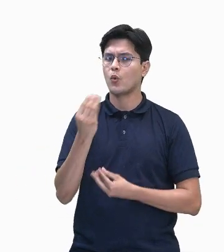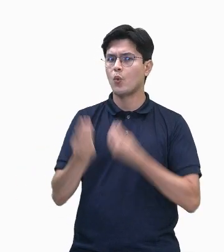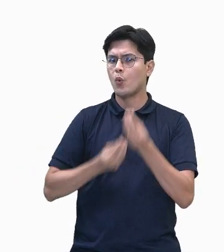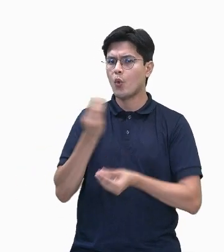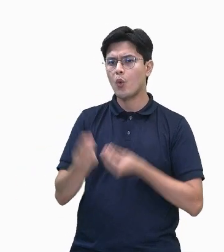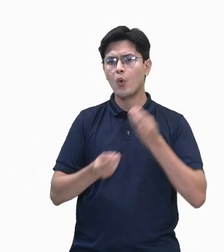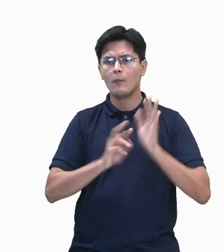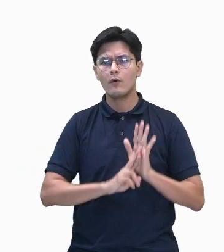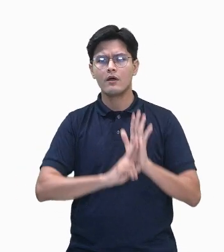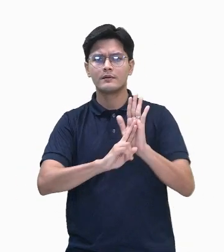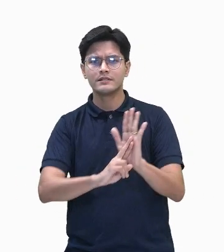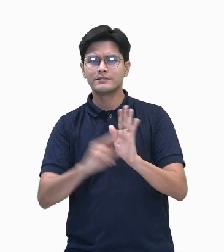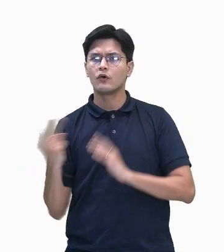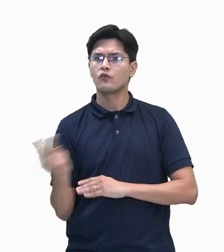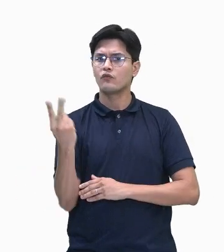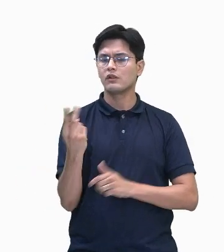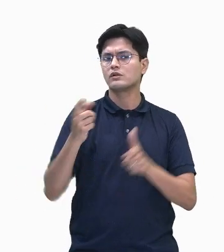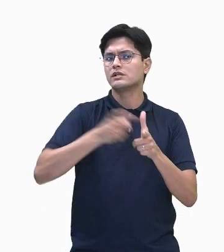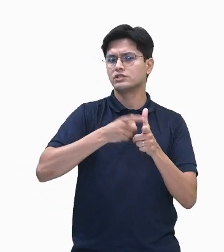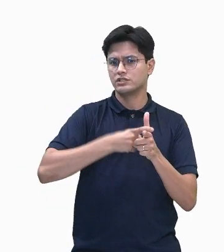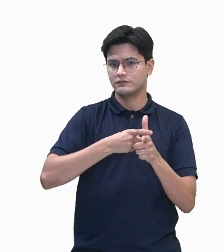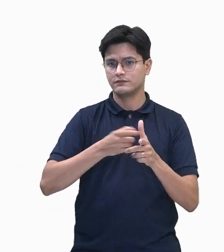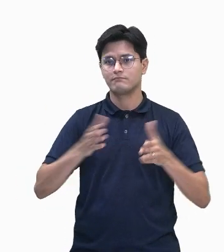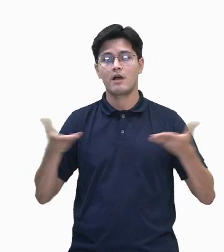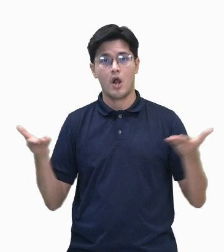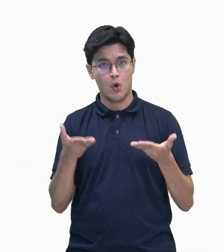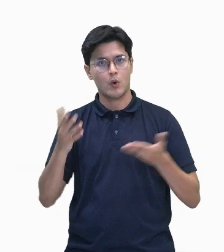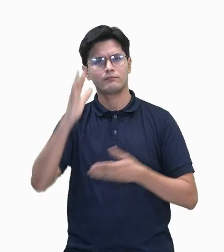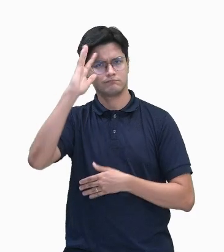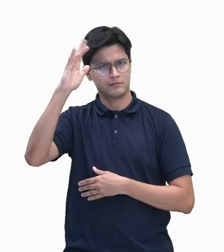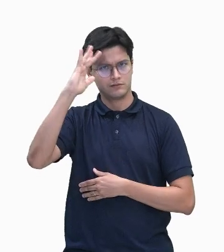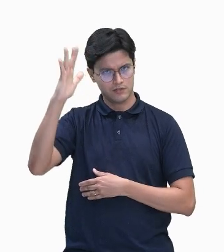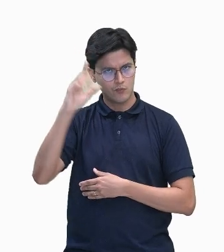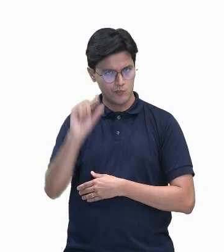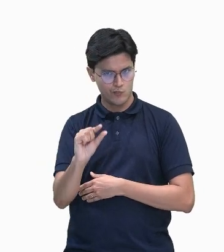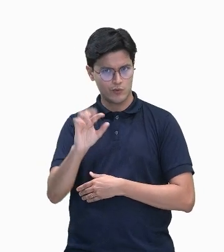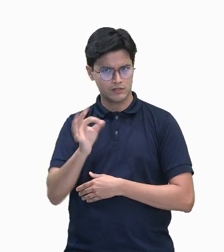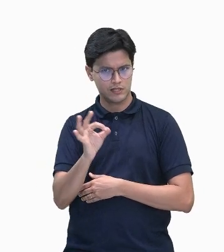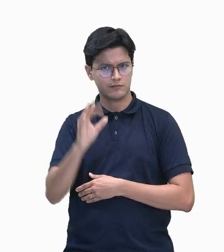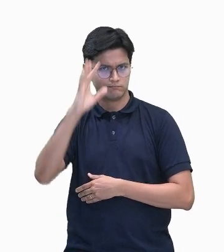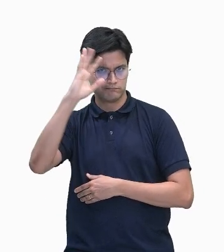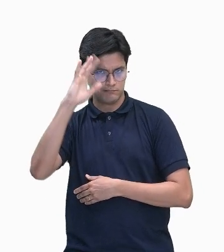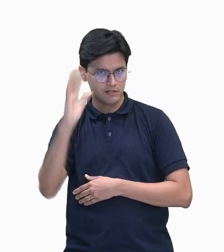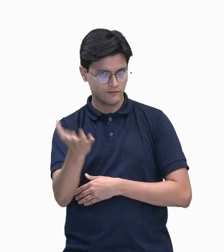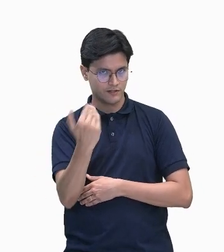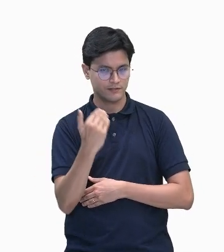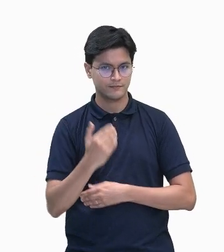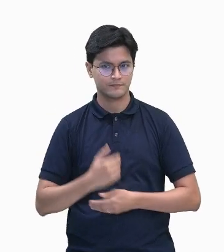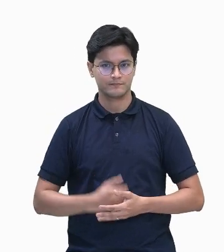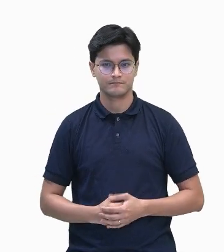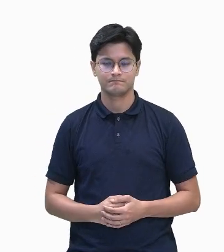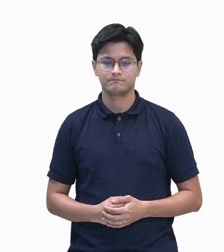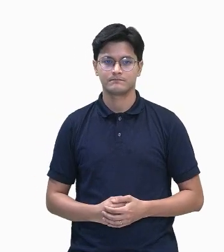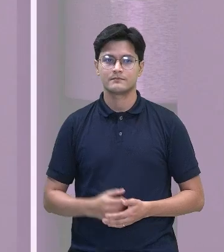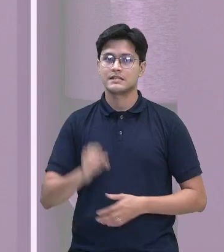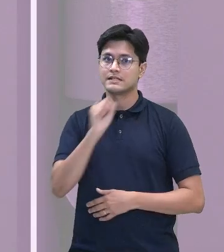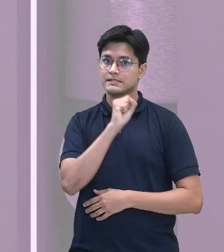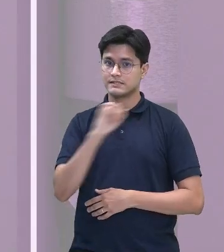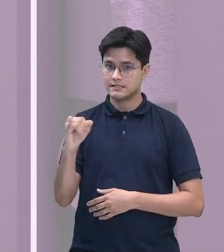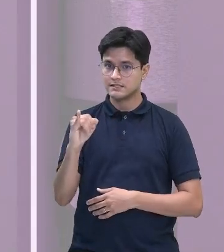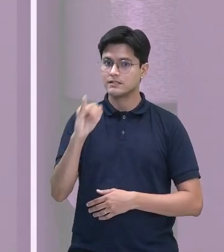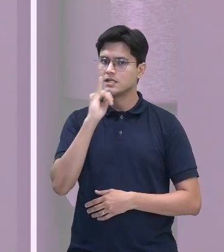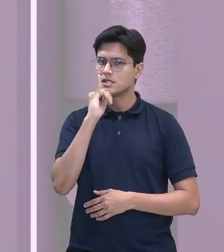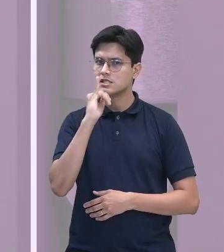da conta? Bom, pessoal, agora pensar um pouquinho, ó. Pensa aqui rapidinho com o professor. Pensa aqui, ó.